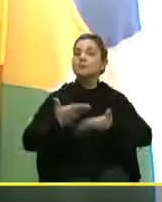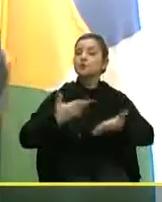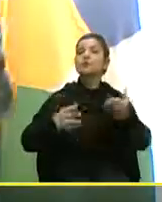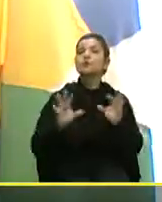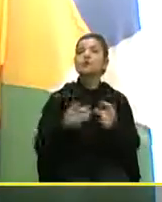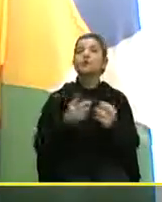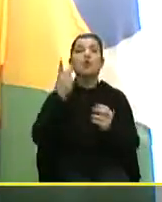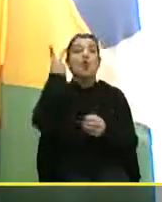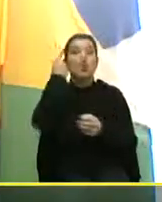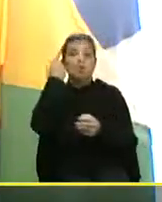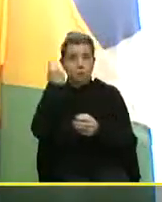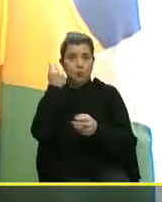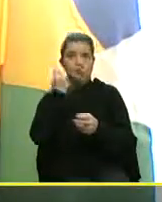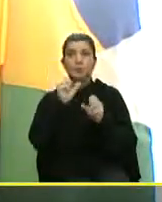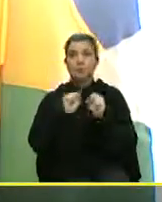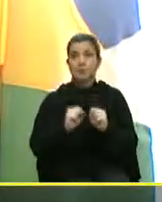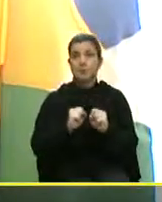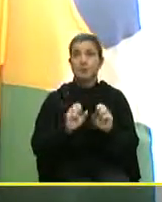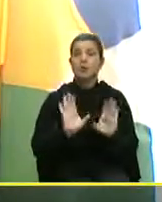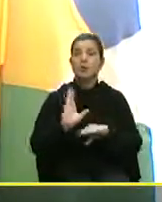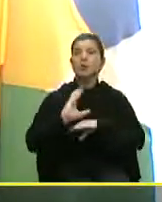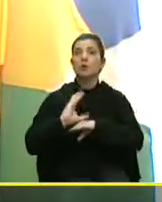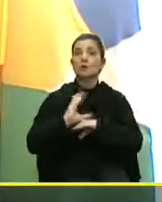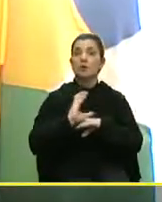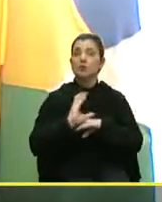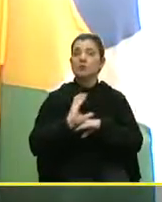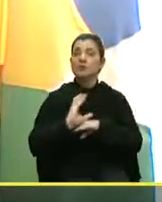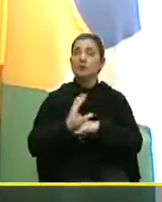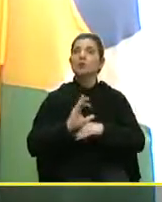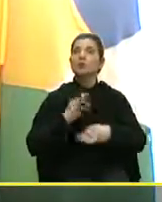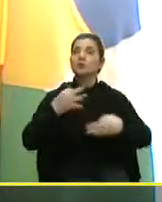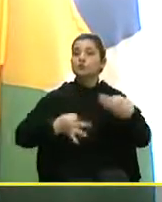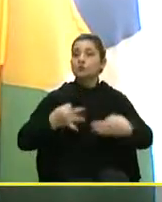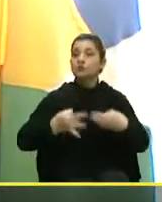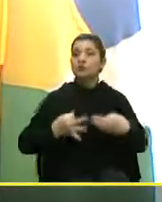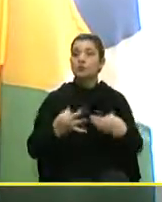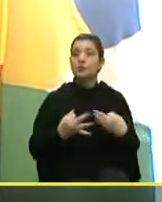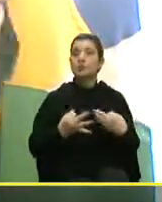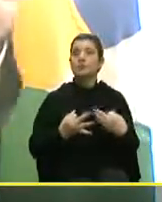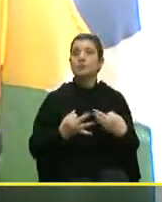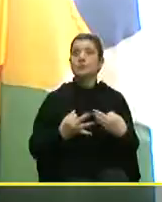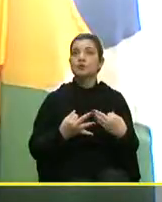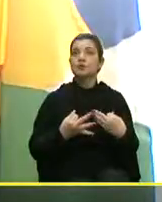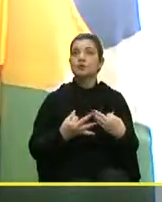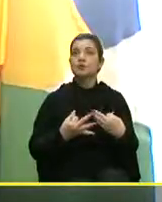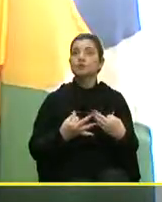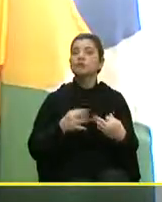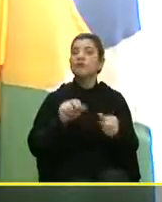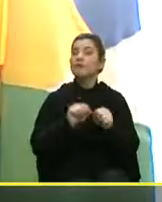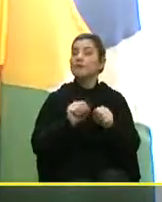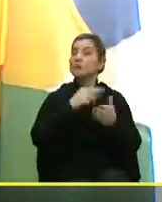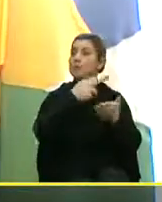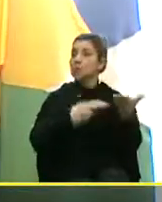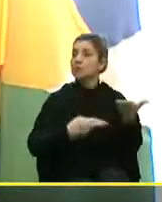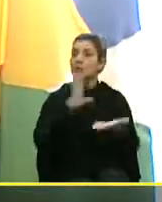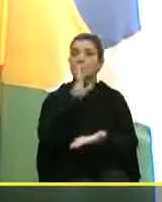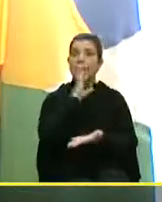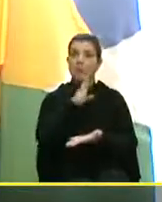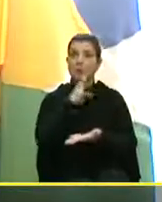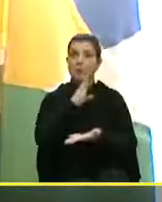comum Espero que a comissão de constituição e justiça e deputado zouk vossa excelência que faz parte da comissão de condição de Justiça deu o relatório